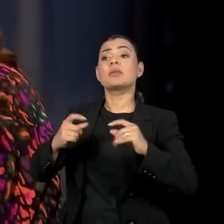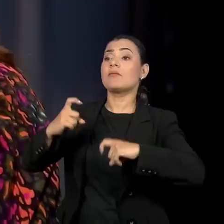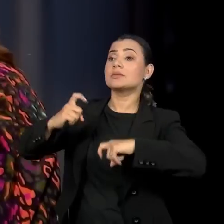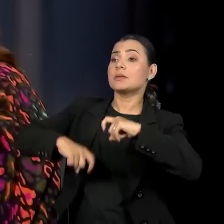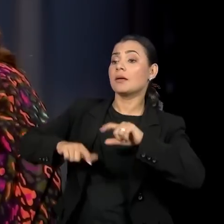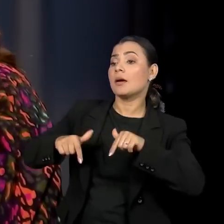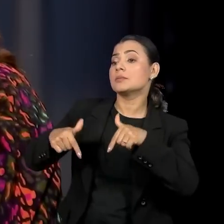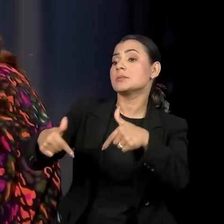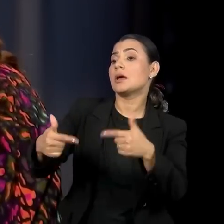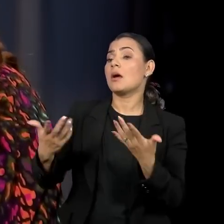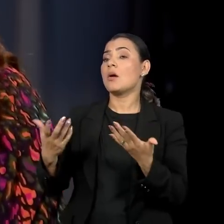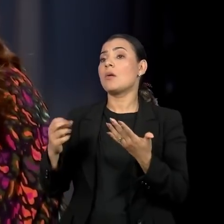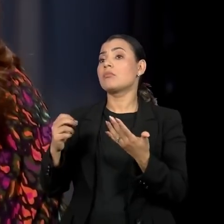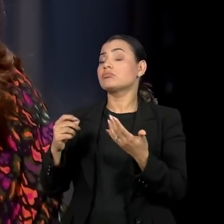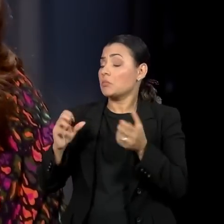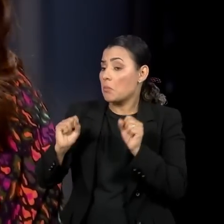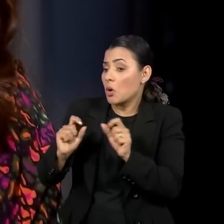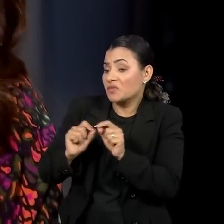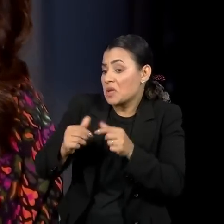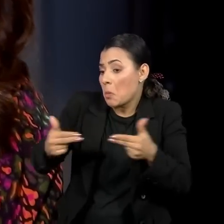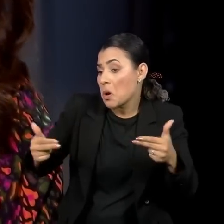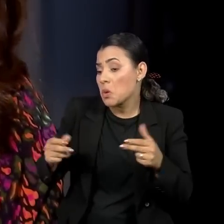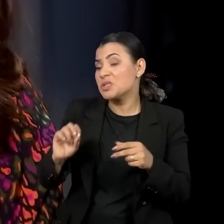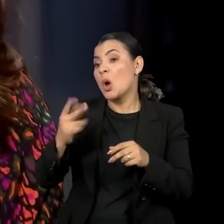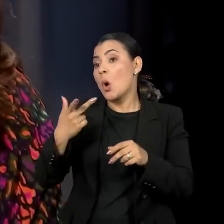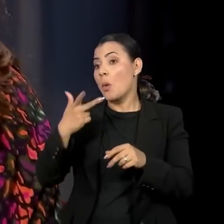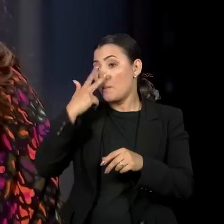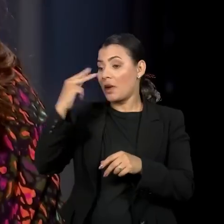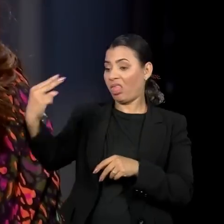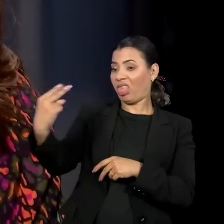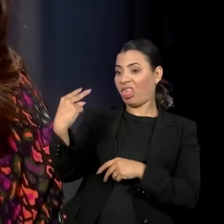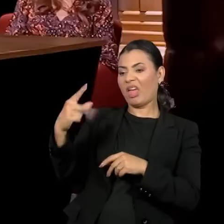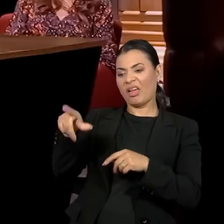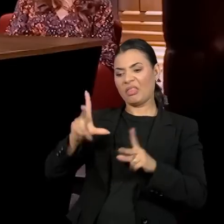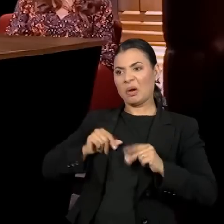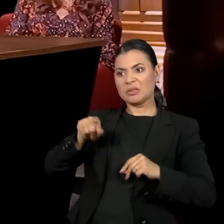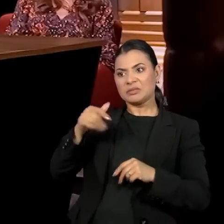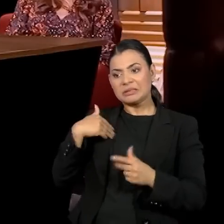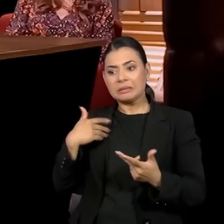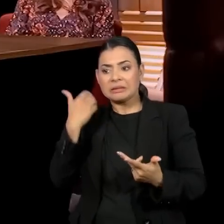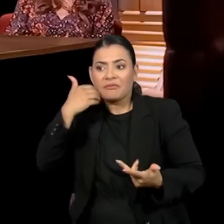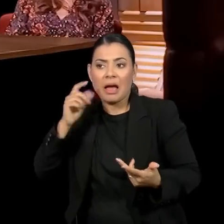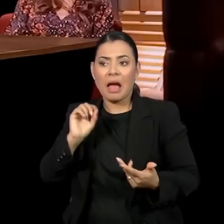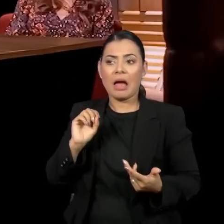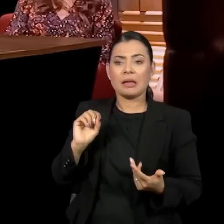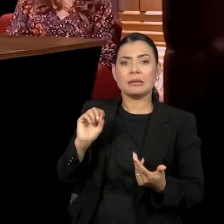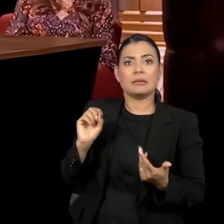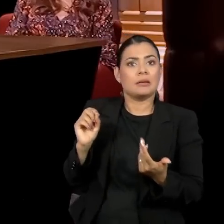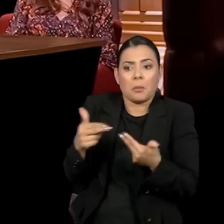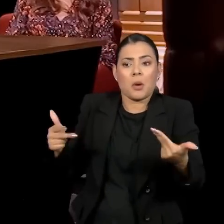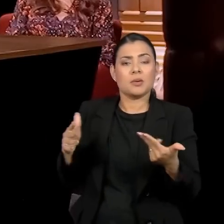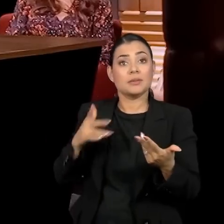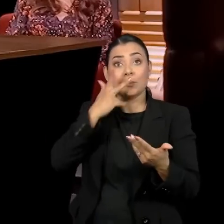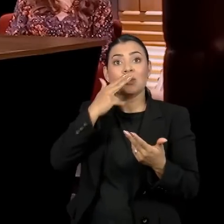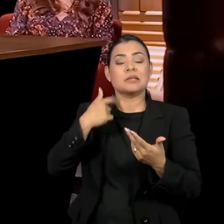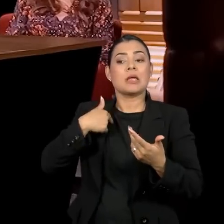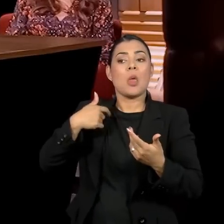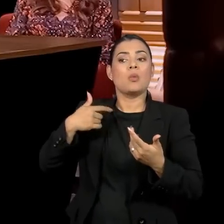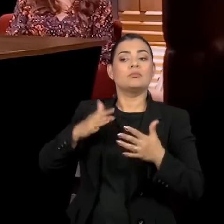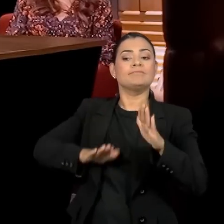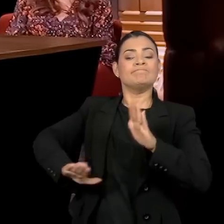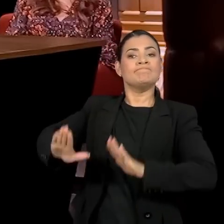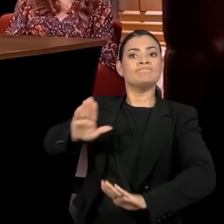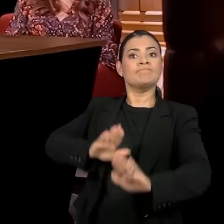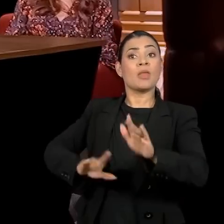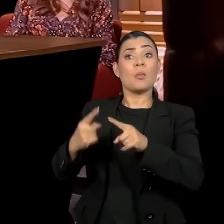determinada coisa no sexo e ser julgada disso ou daquilo. o quanto eu tô indo pro sexo porque é